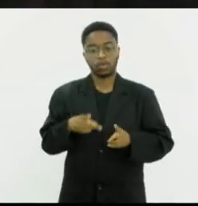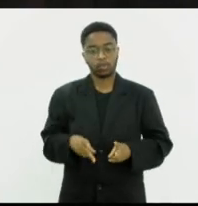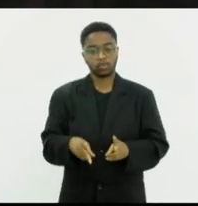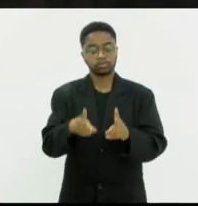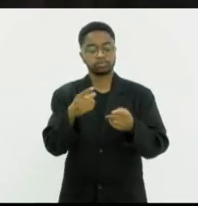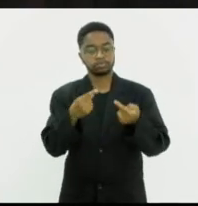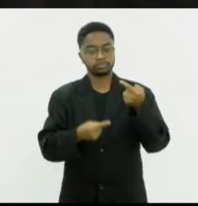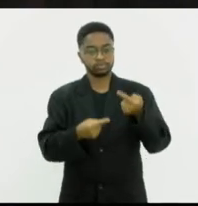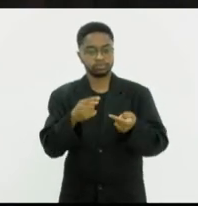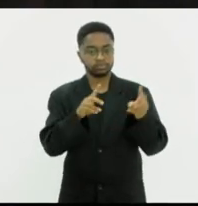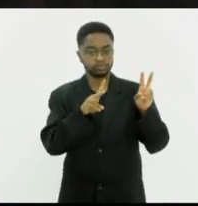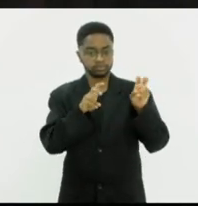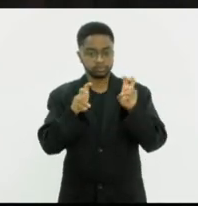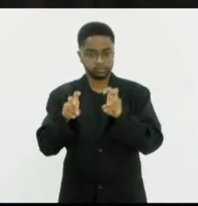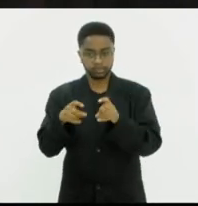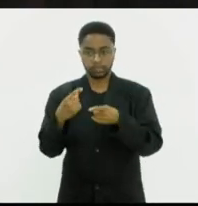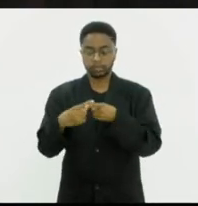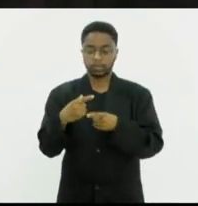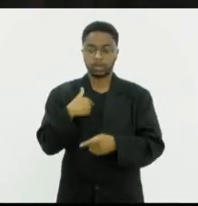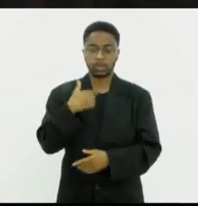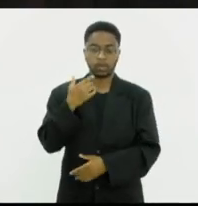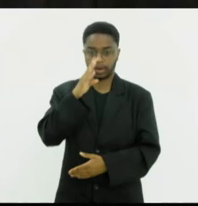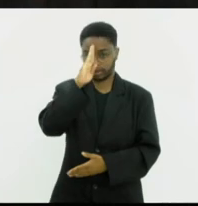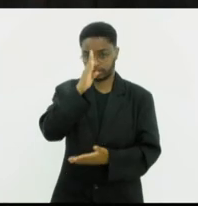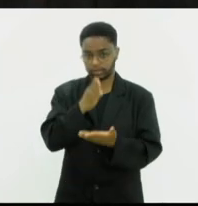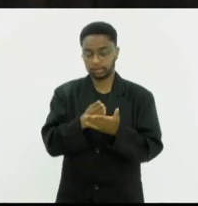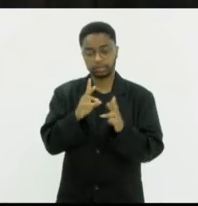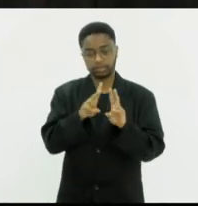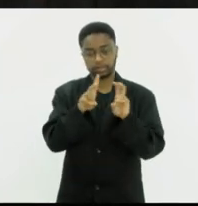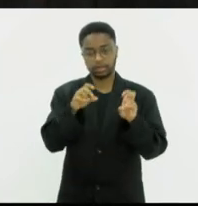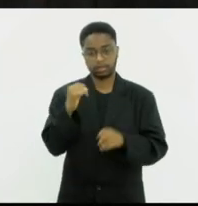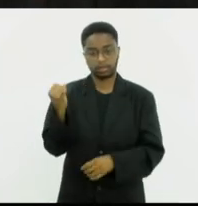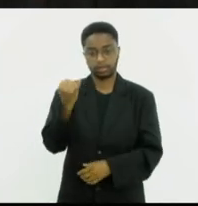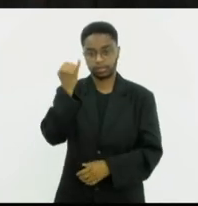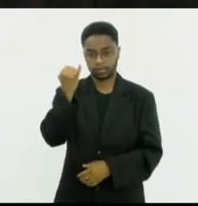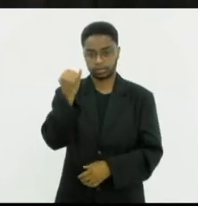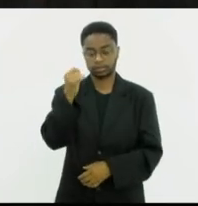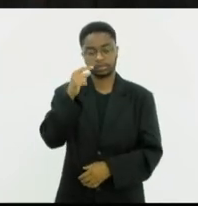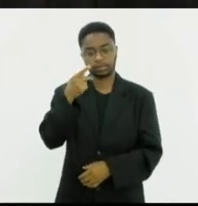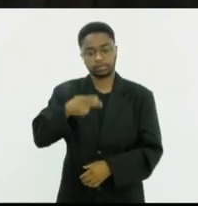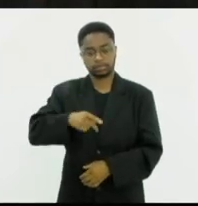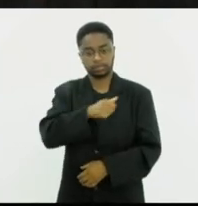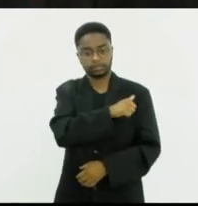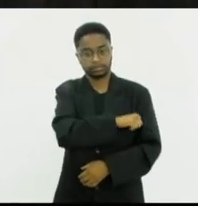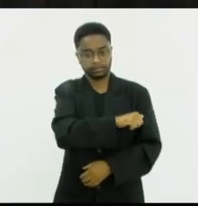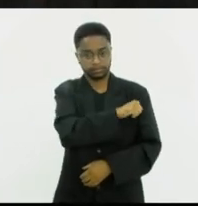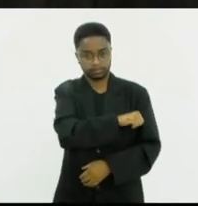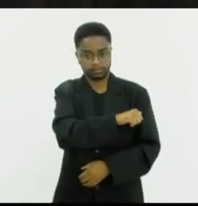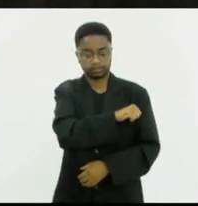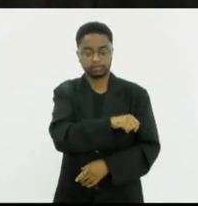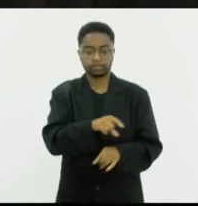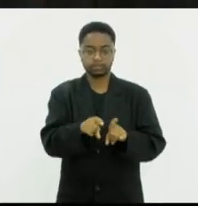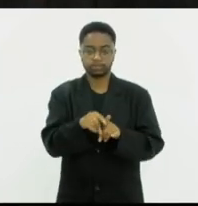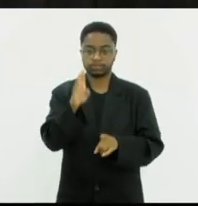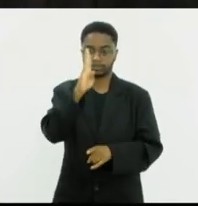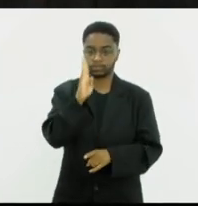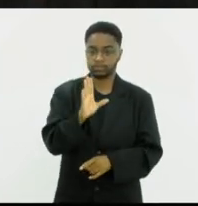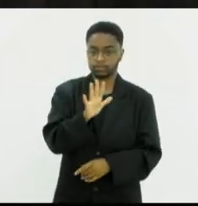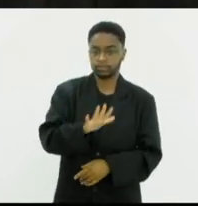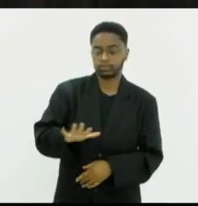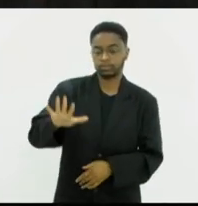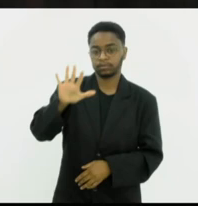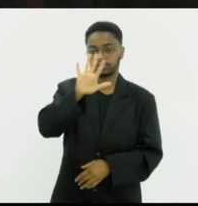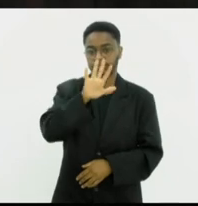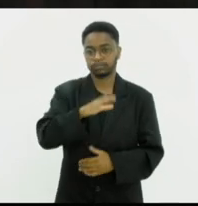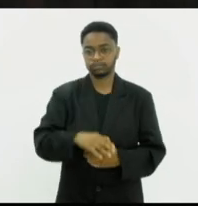nesse tema, porque eu considero um tema vital para o Estado do Rio de Janeiro e para o Brasil